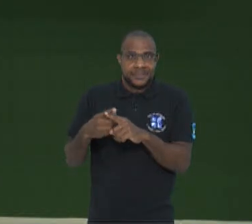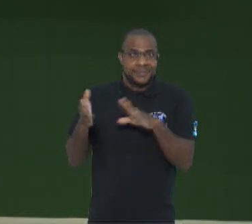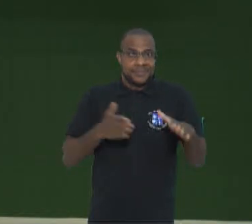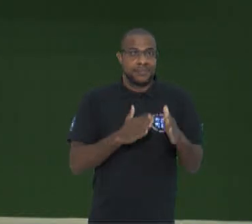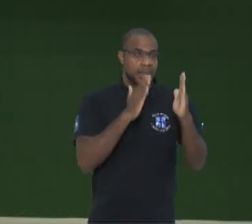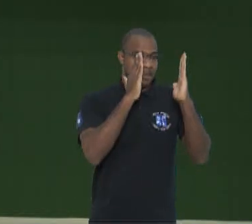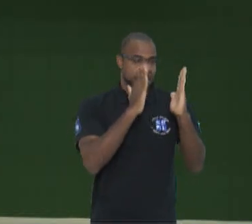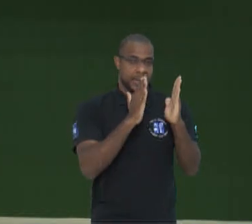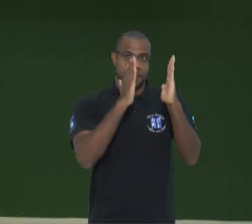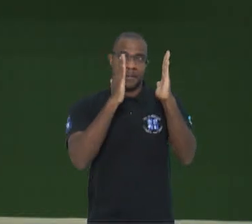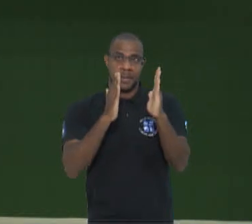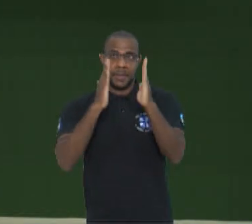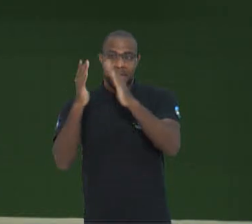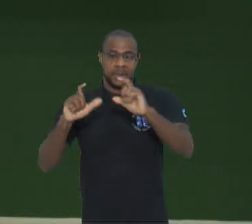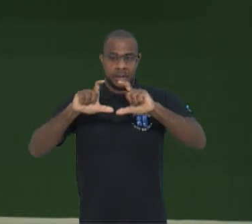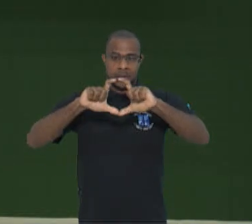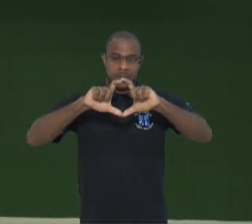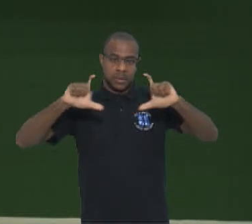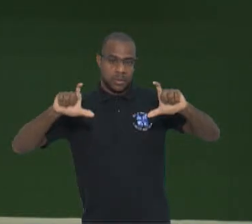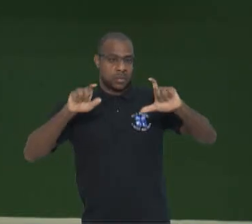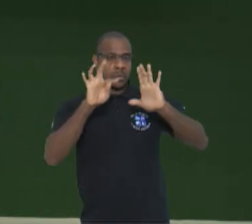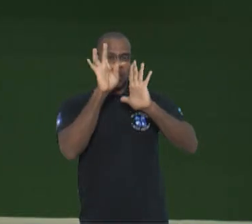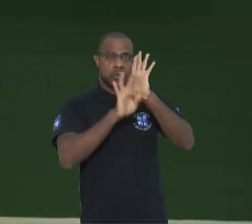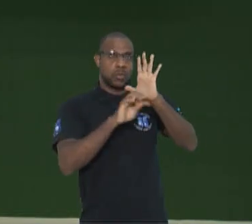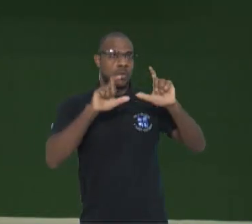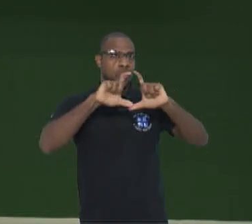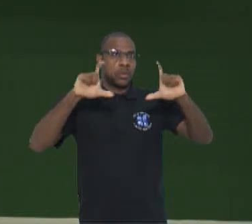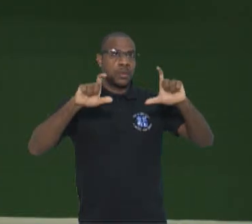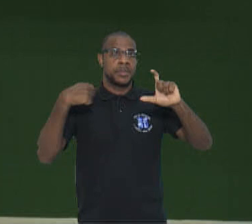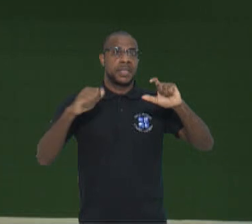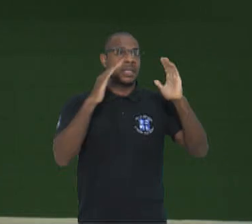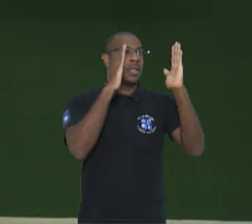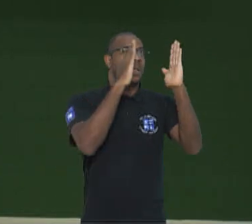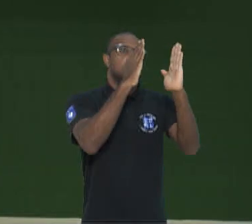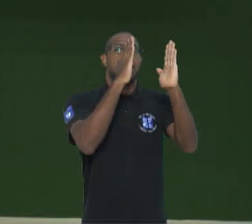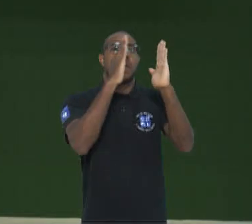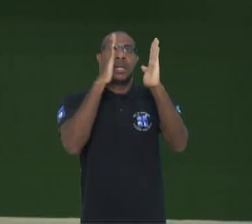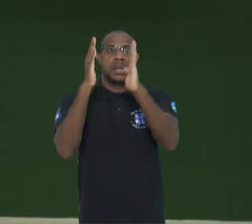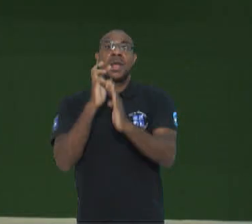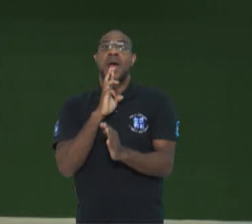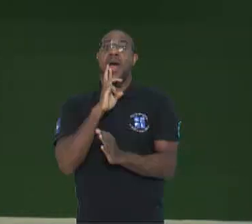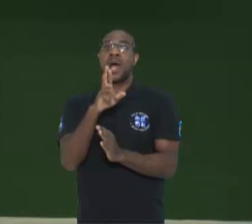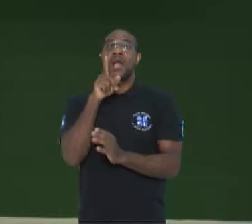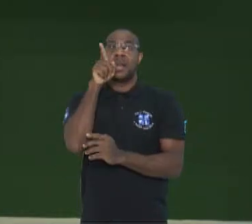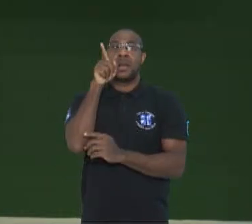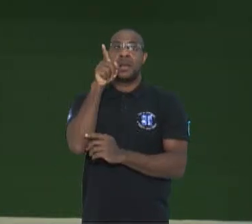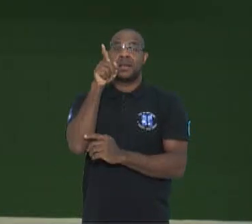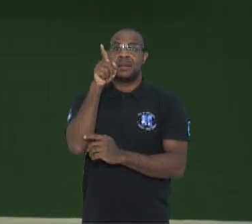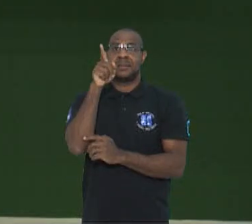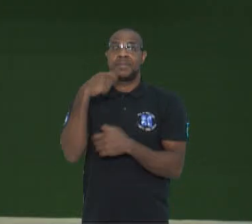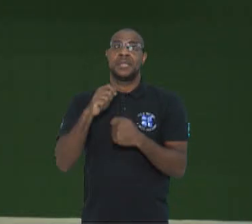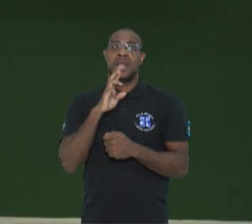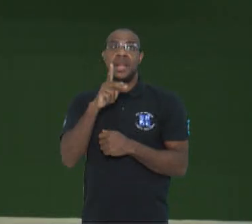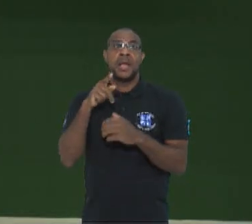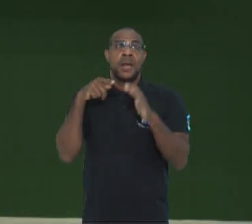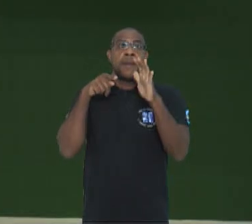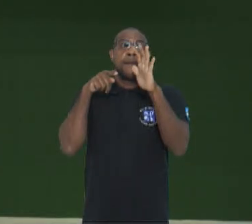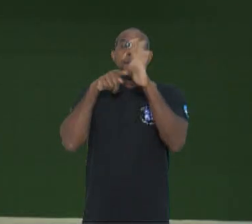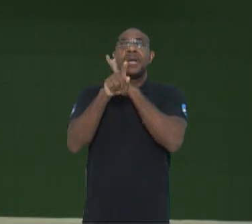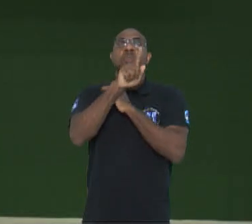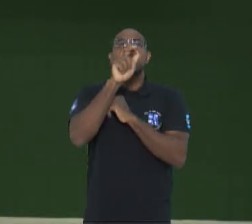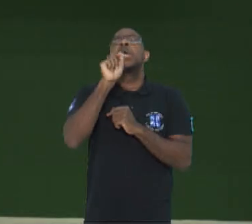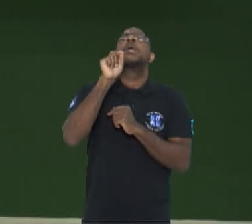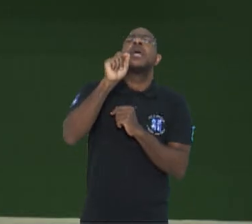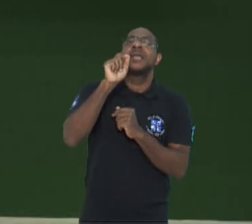a estrutura do corpo do texto, ela tem que seguir essas respostas, né? Não que eu tenha que responder, eu tenho